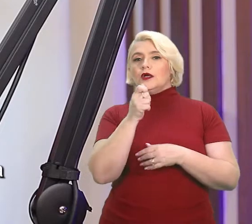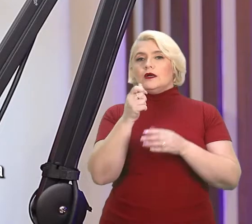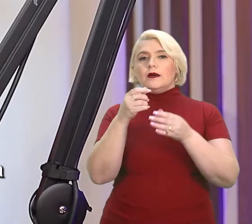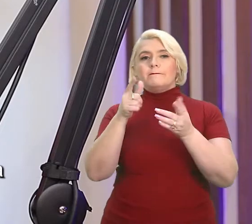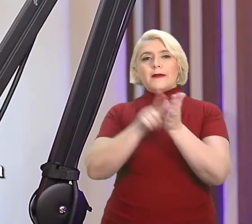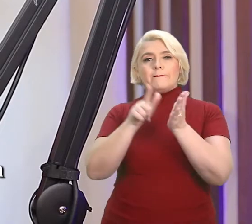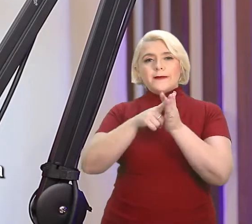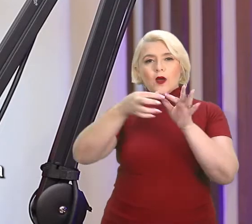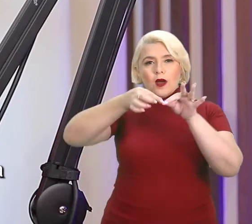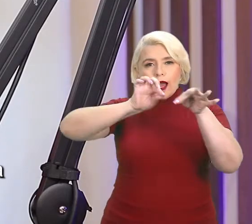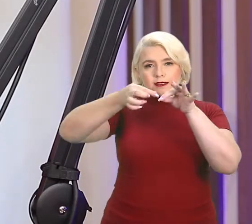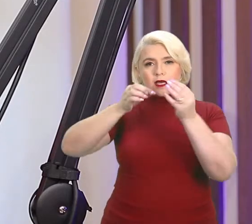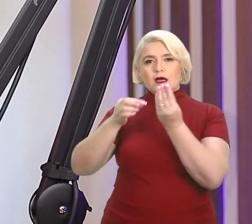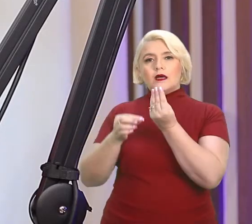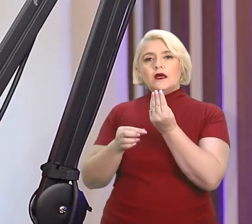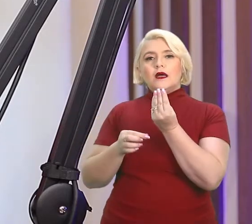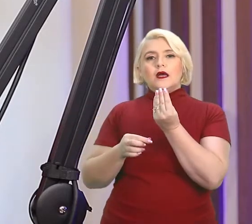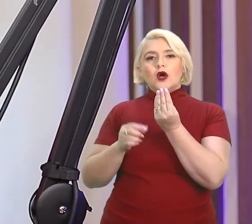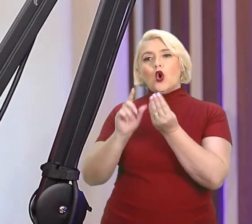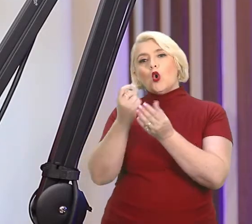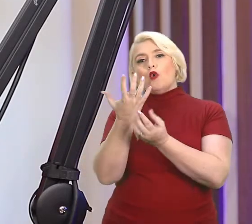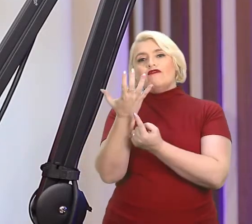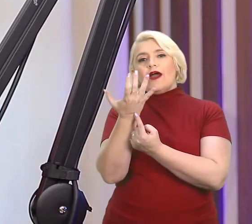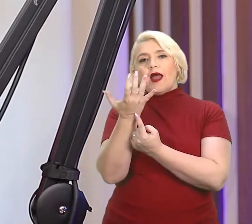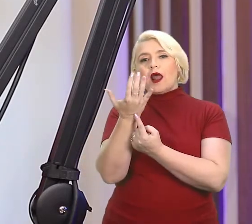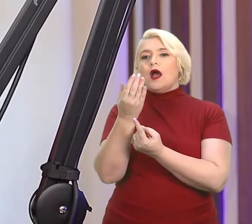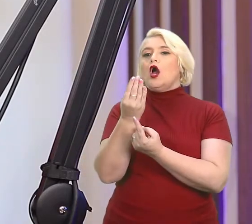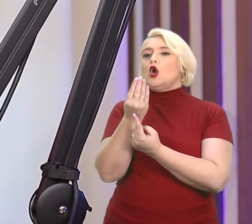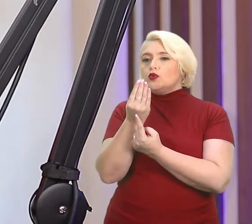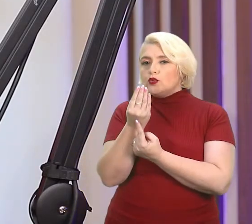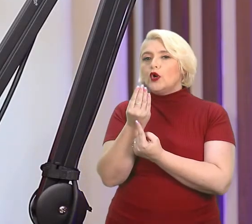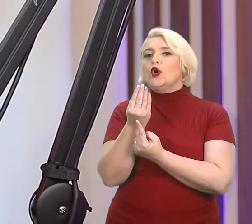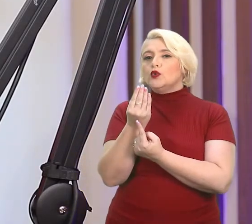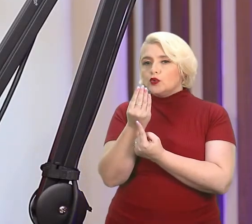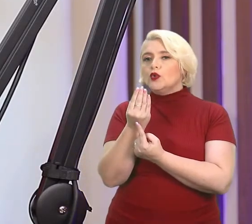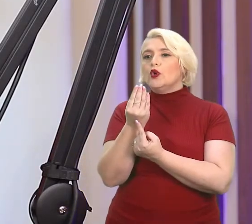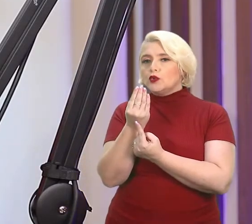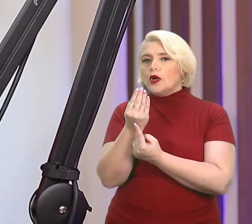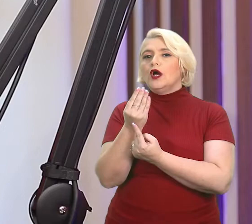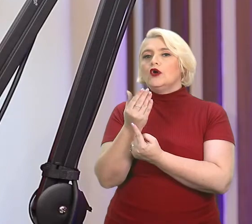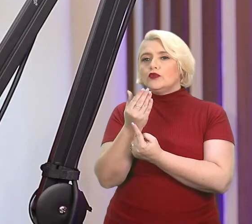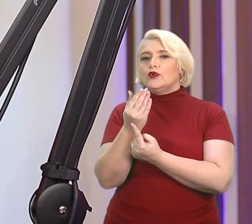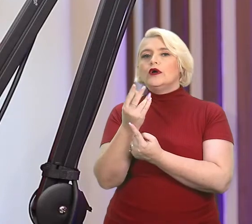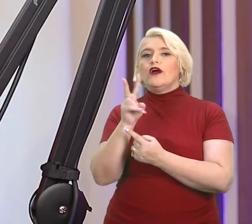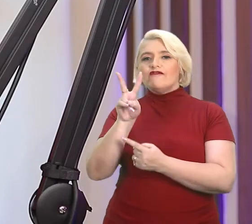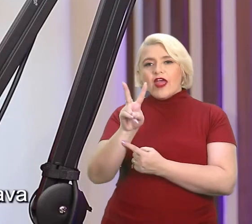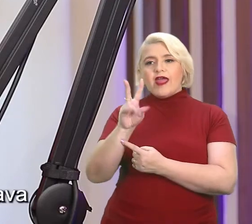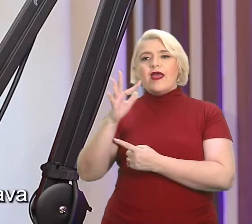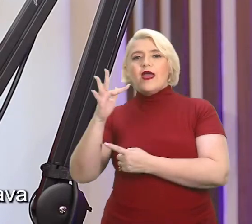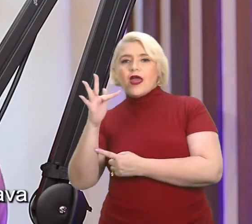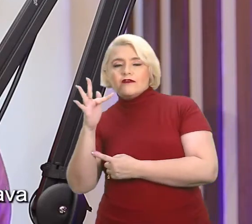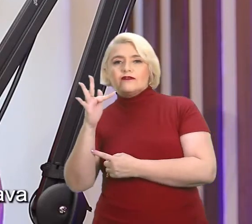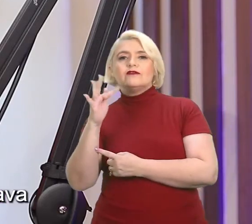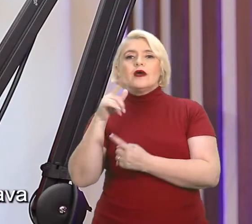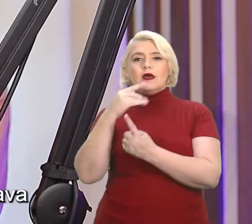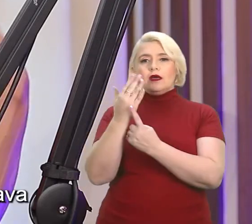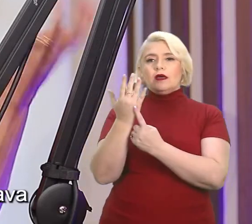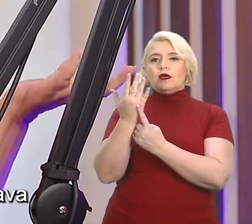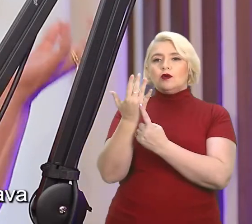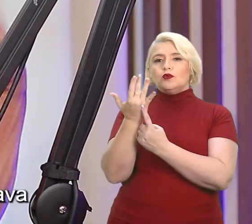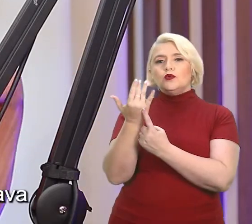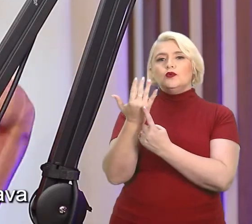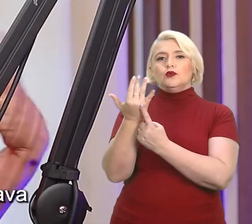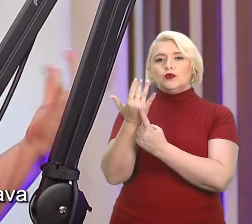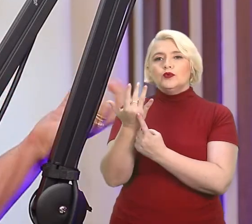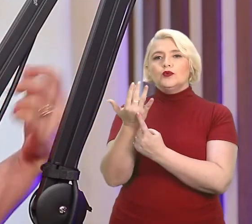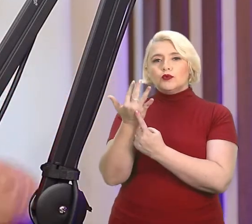frente, e aí, ou vela. E aí ele vê, e aí a vela, o foguinho tremia, e